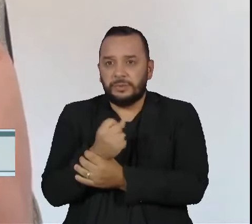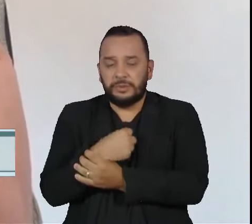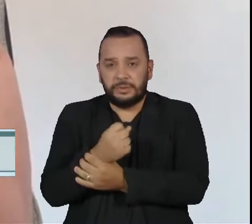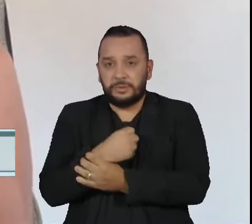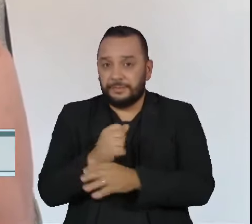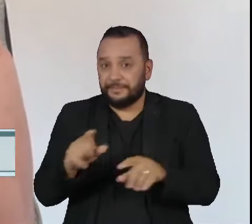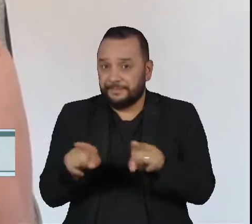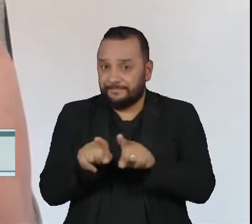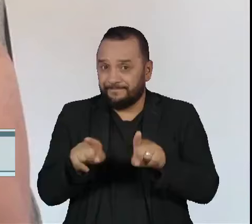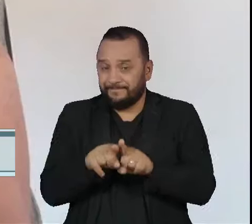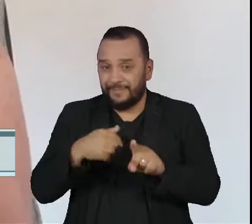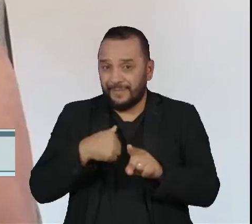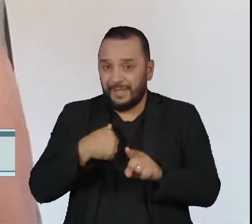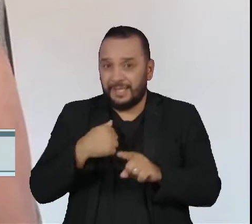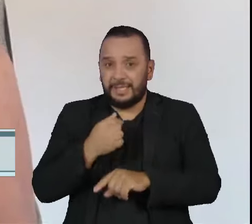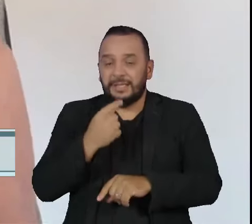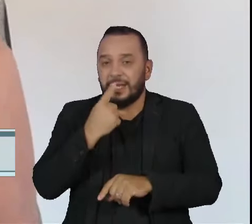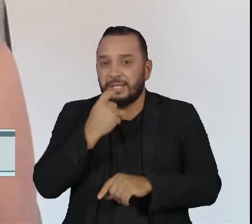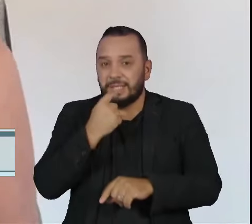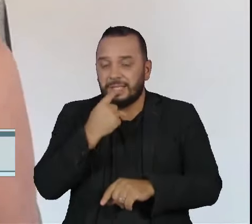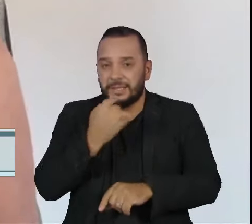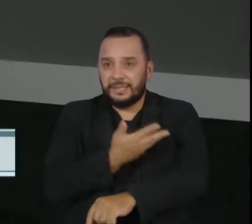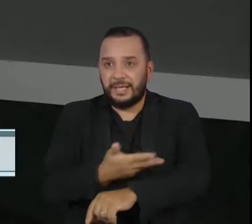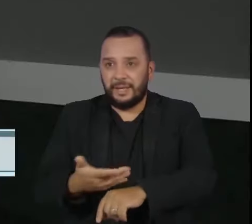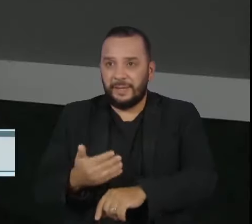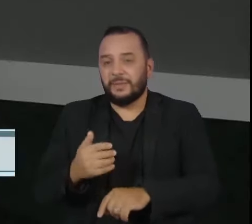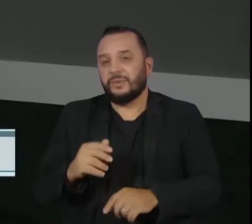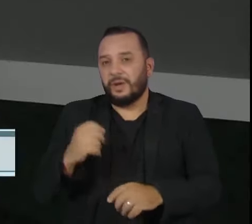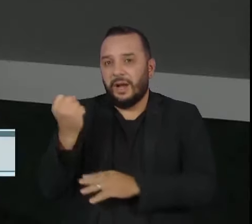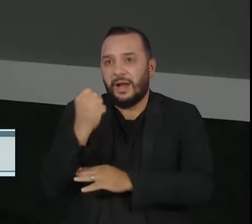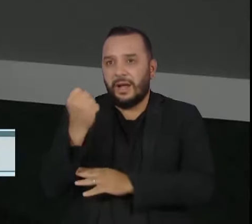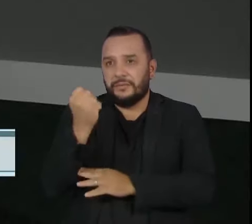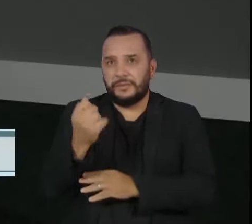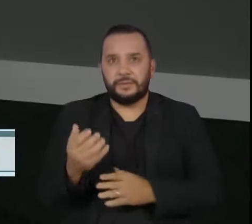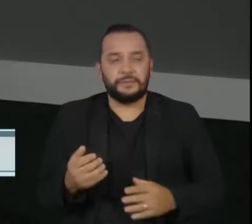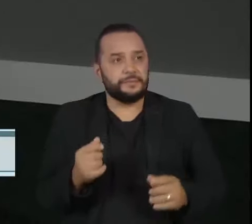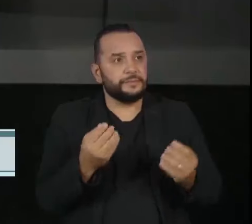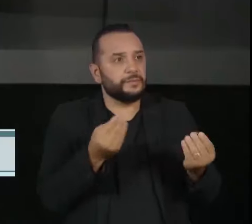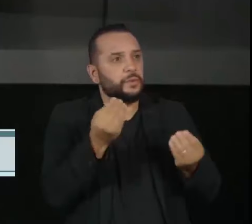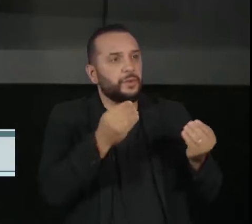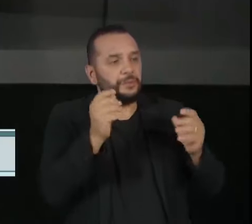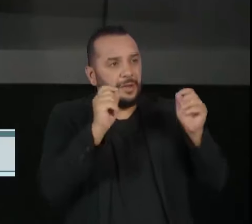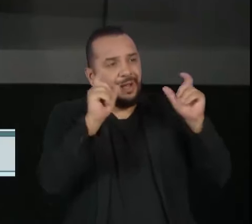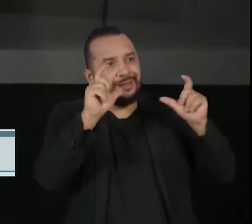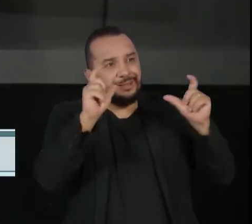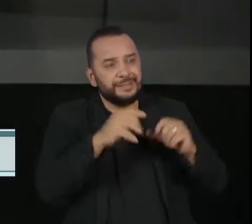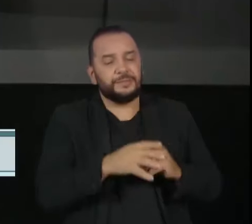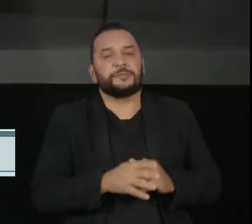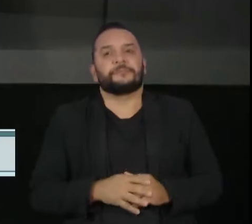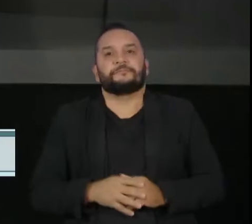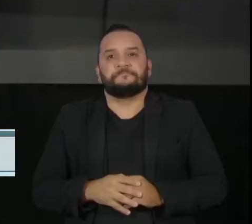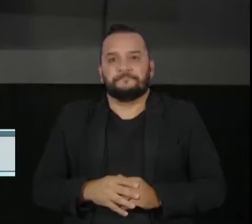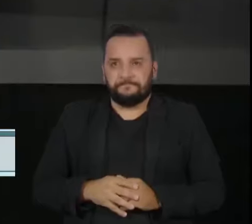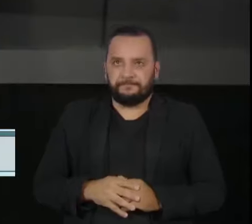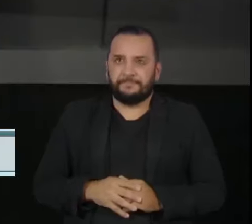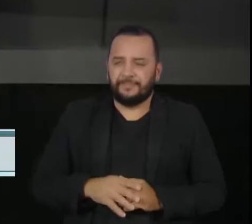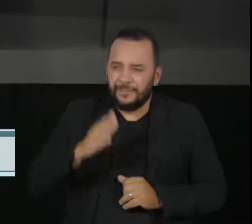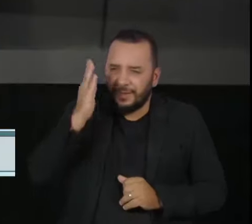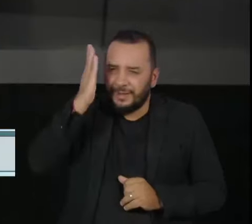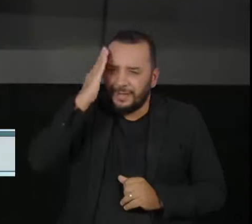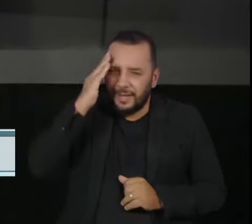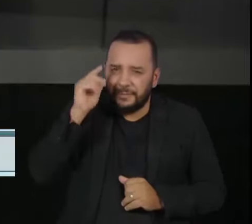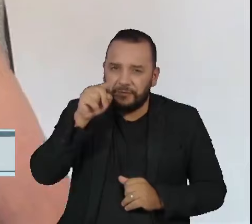mais graves, que podem ser fatais. E quais são os sinais de alerta? Os sinais são aqueles